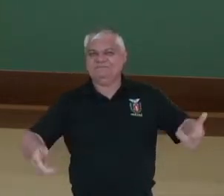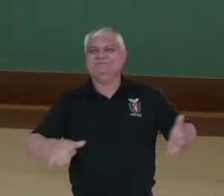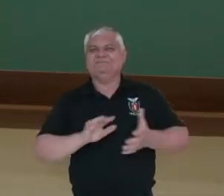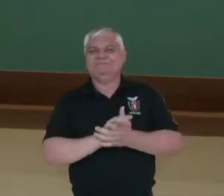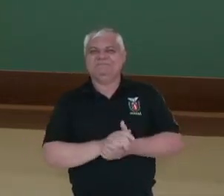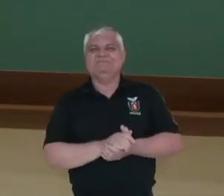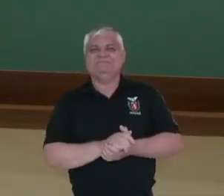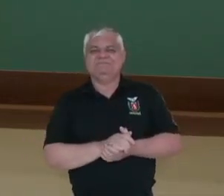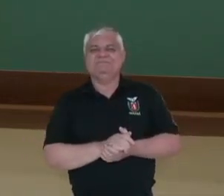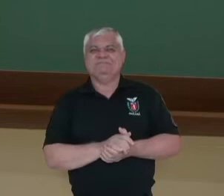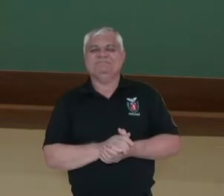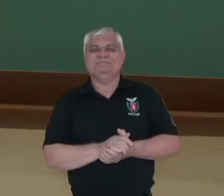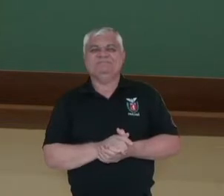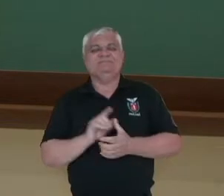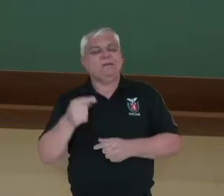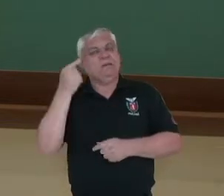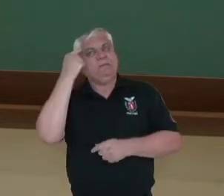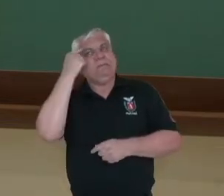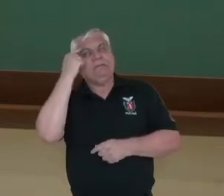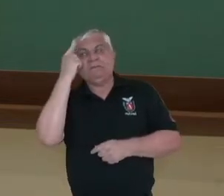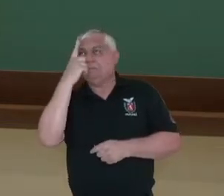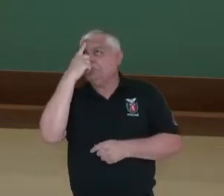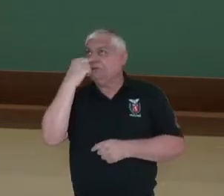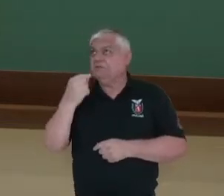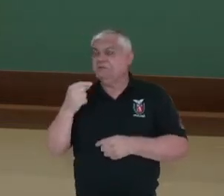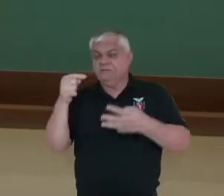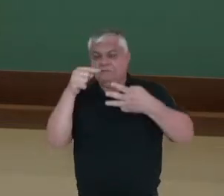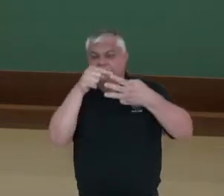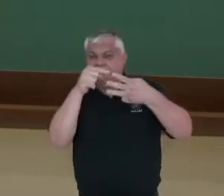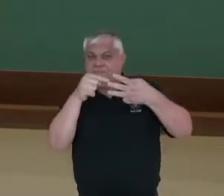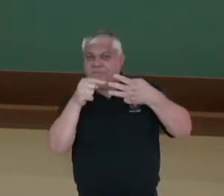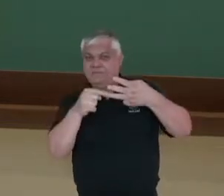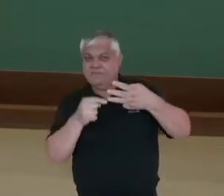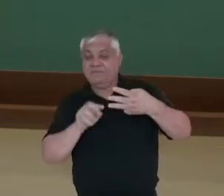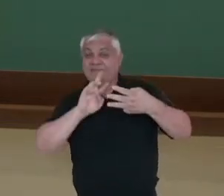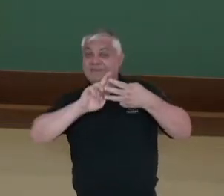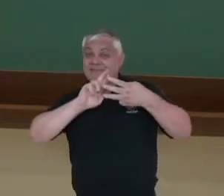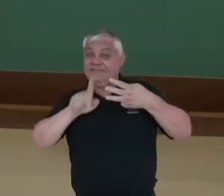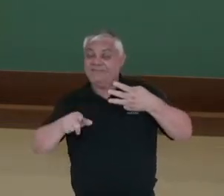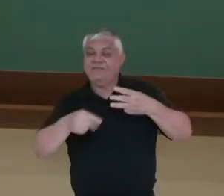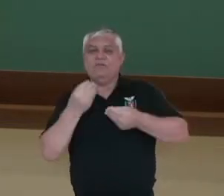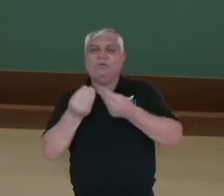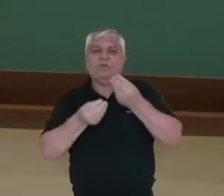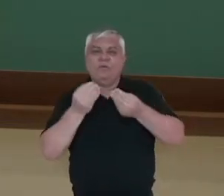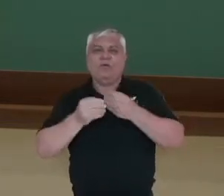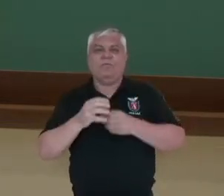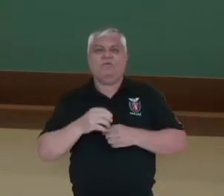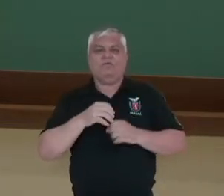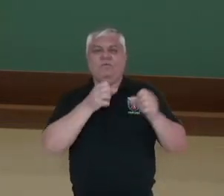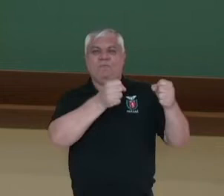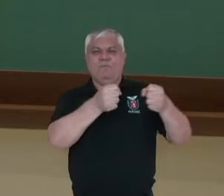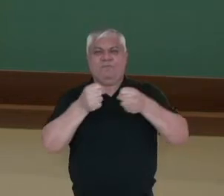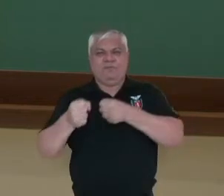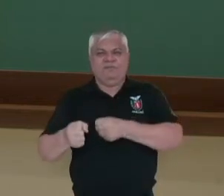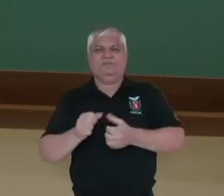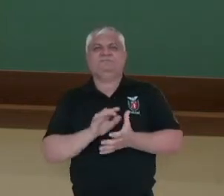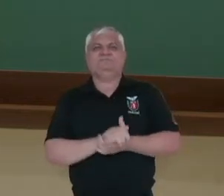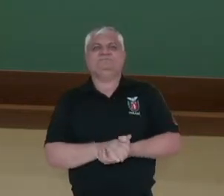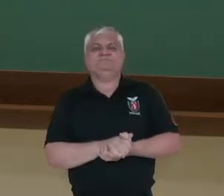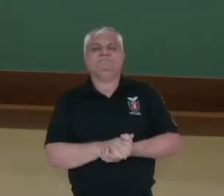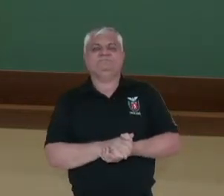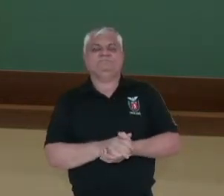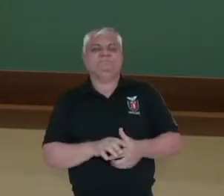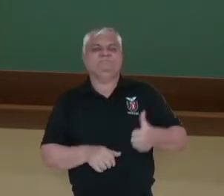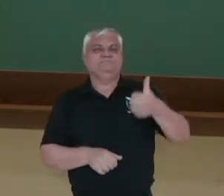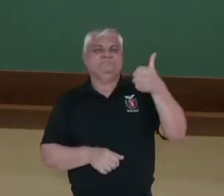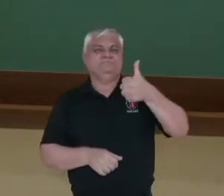o Montesquieu vai pensar sobre essas três formas distintas de exercício do poder político. Vamos para a